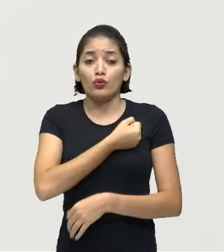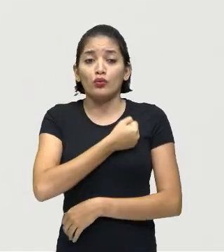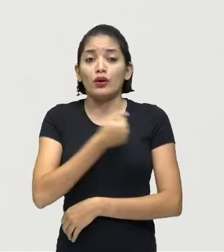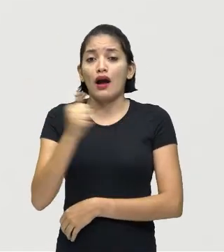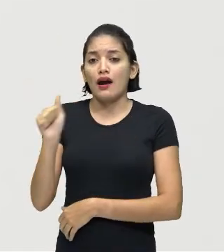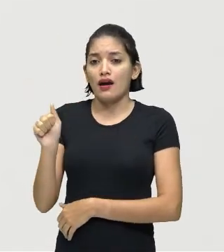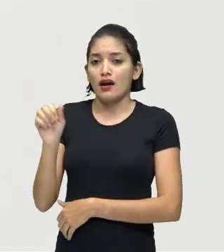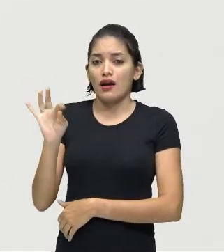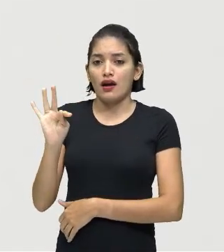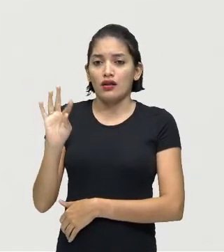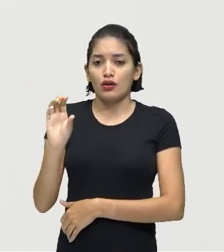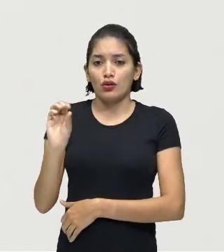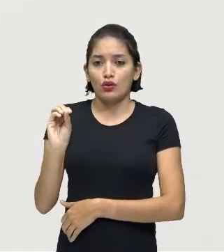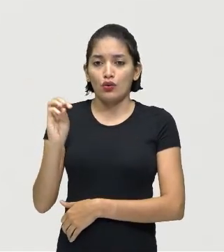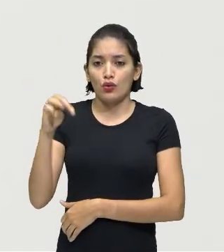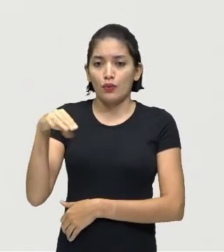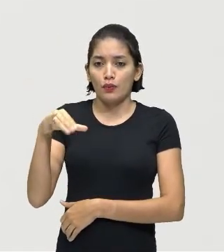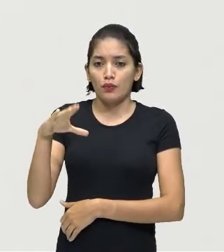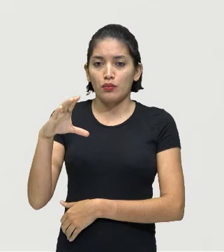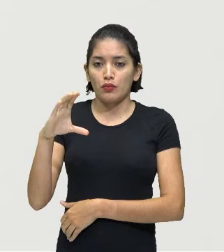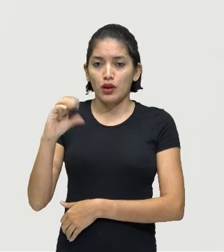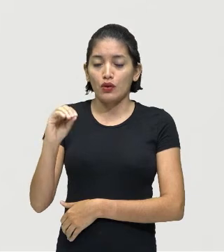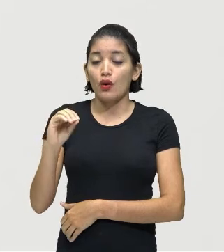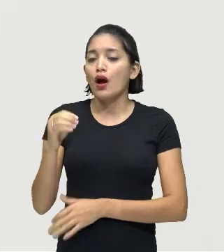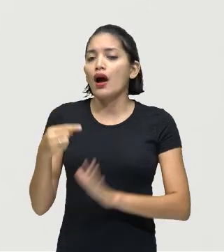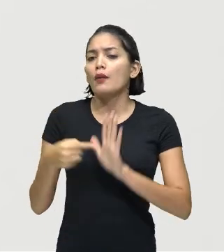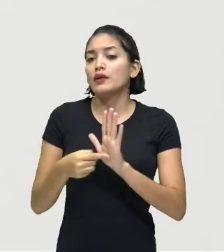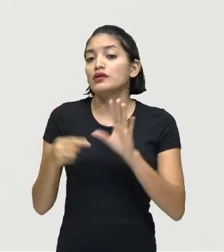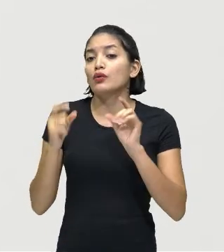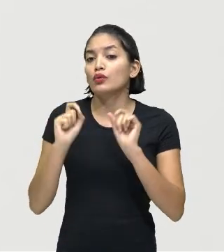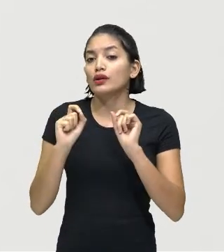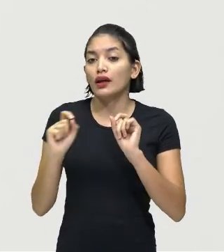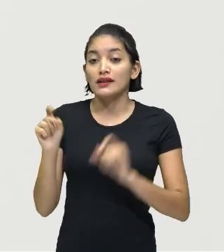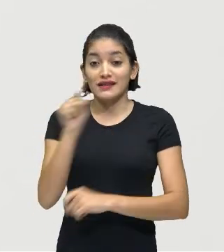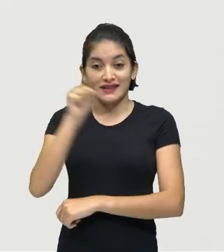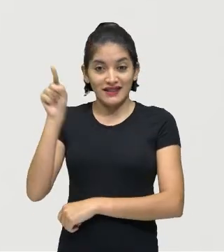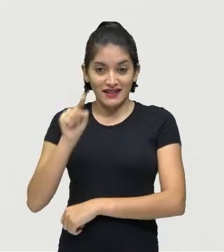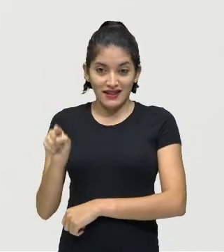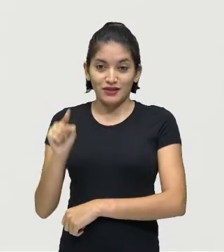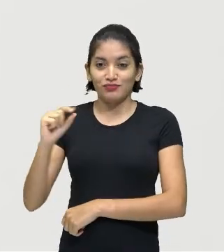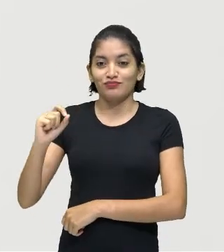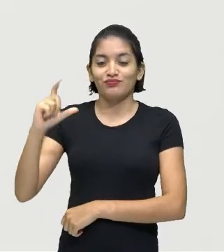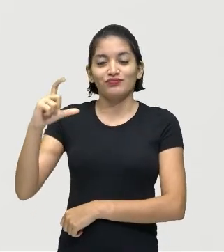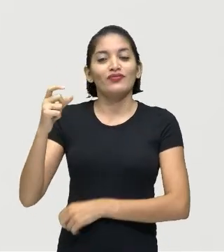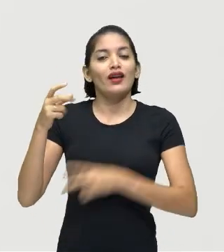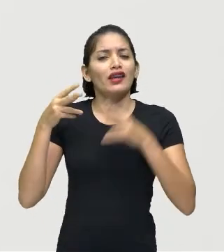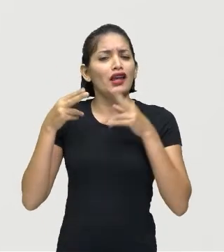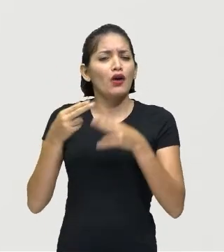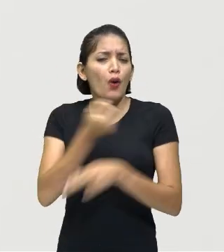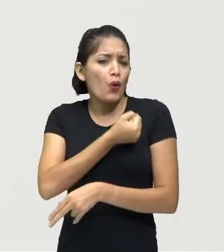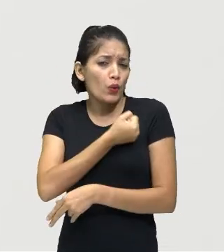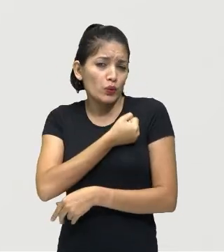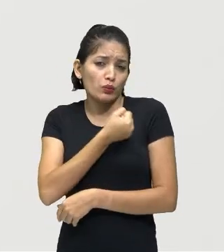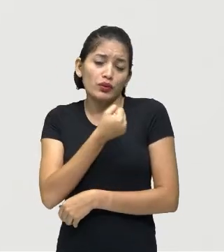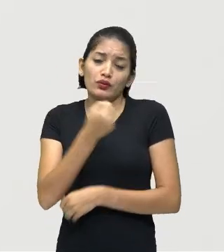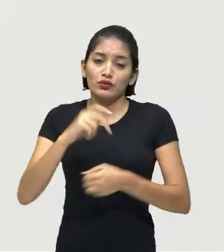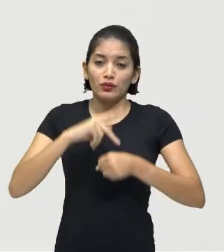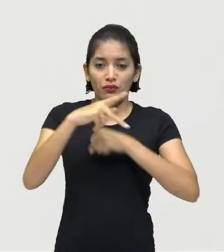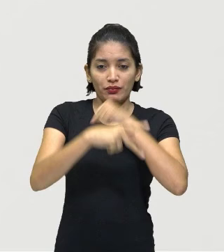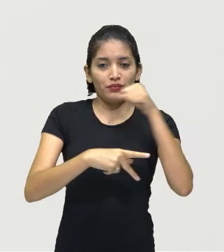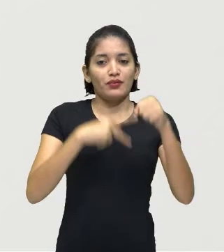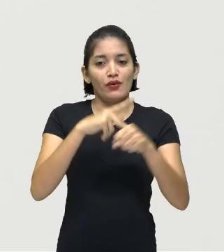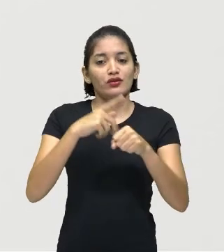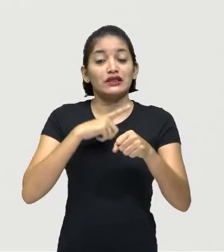é representado pela letra Z em maiúsculo, que é o mesmo número de prótons, a quantidade de prótons